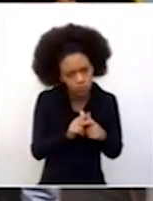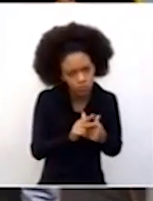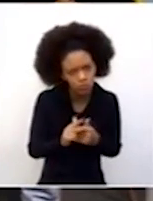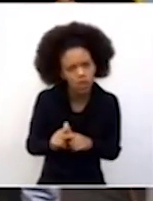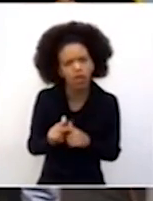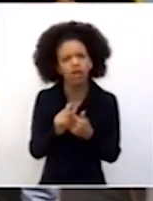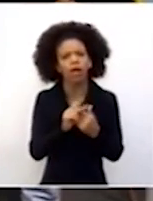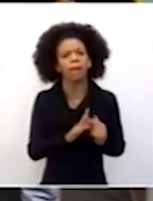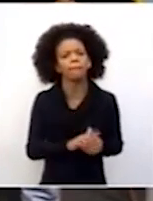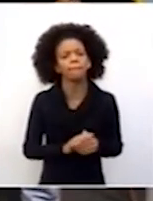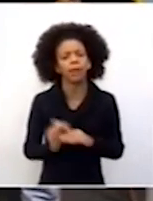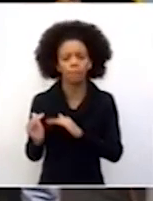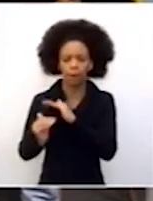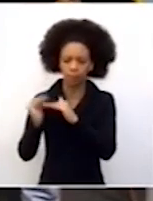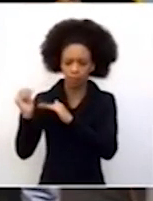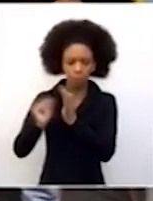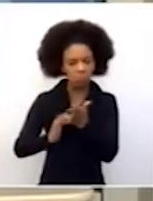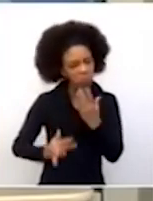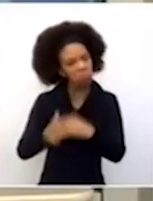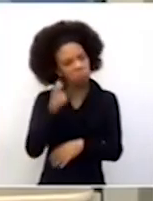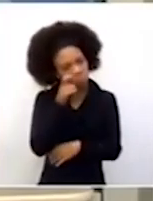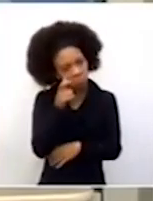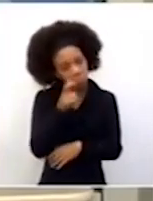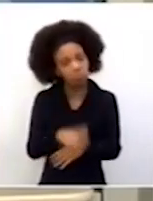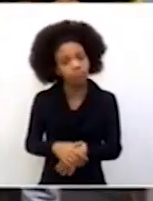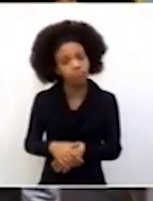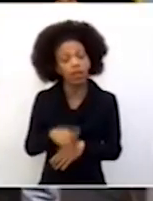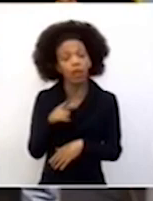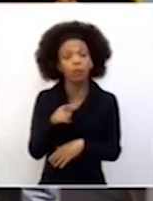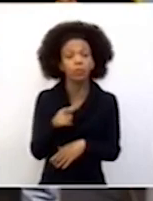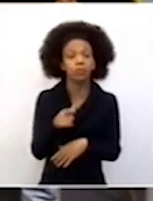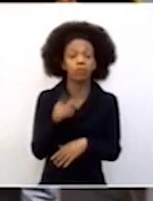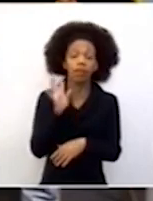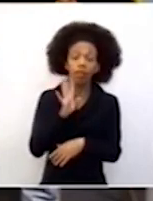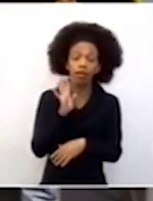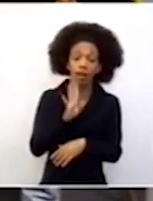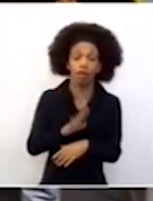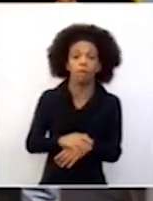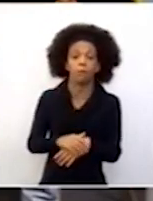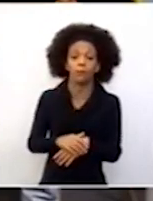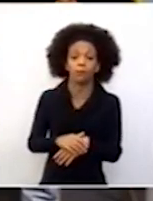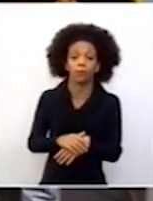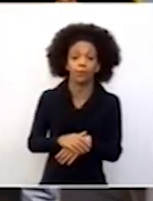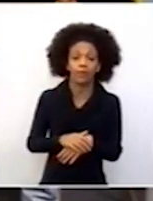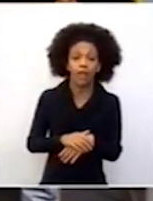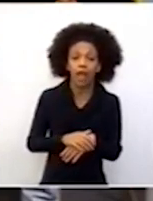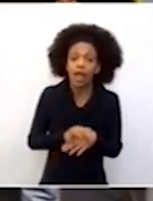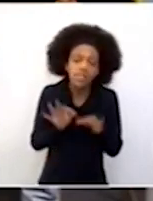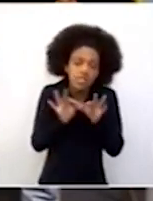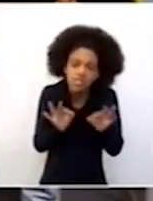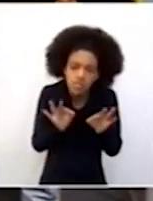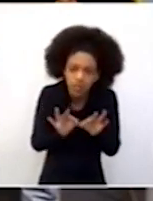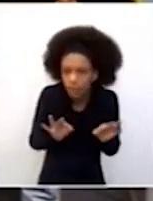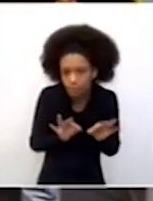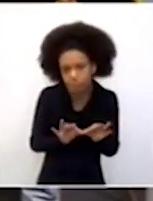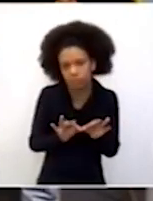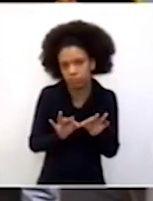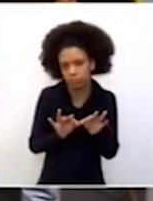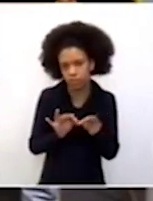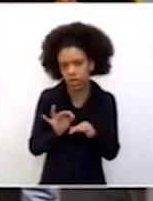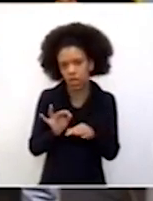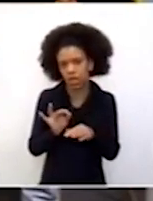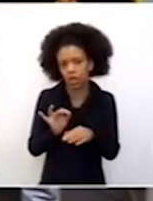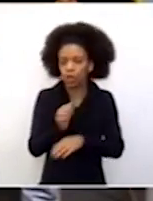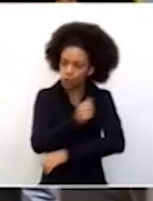a atividade, né? Interessante, né? O que é bacana é que é uma atividade simples, né, que os estudantes